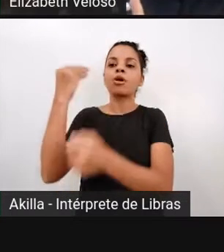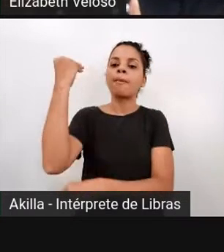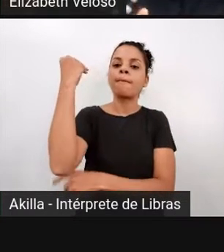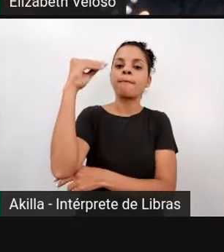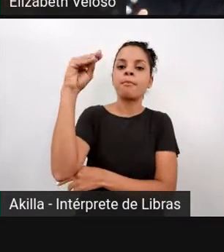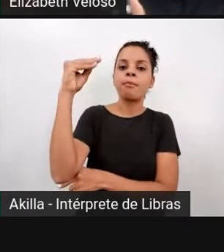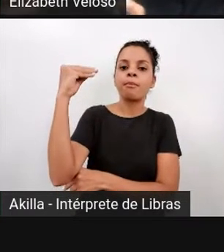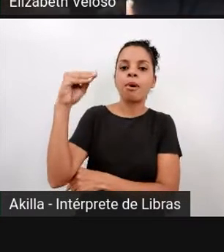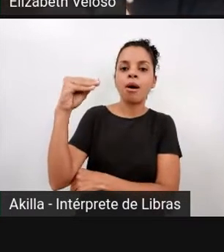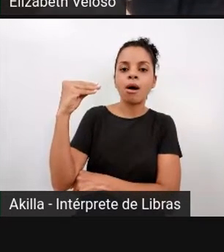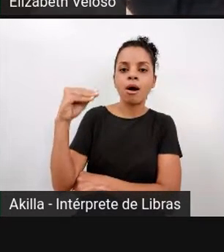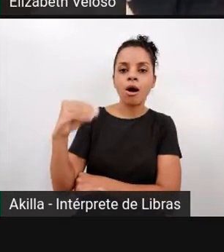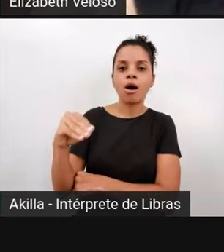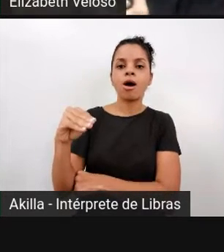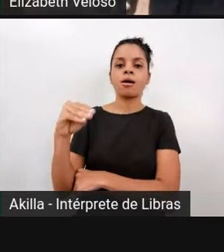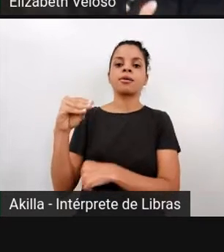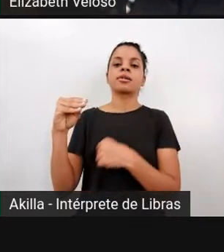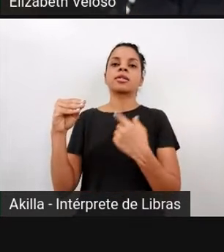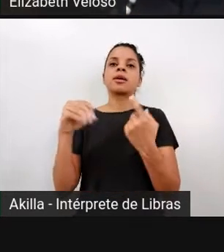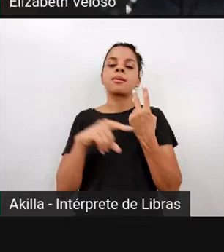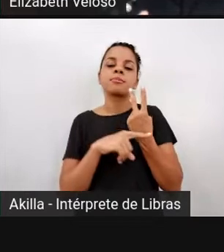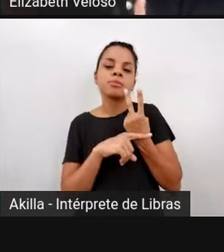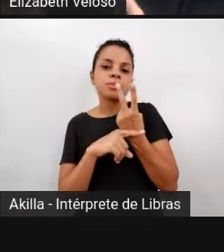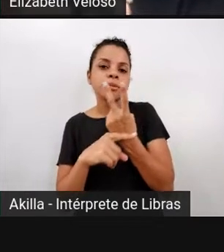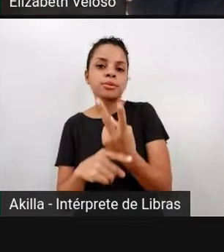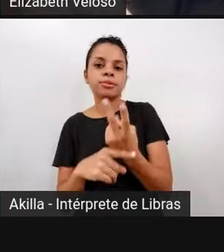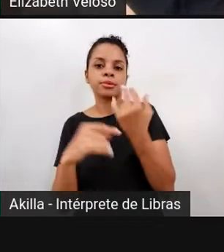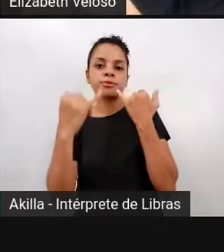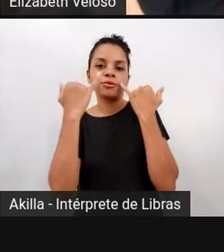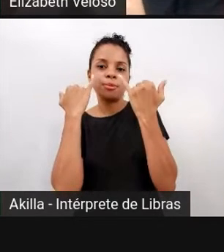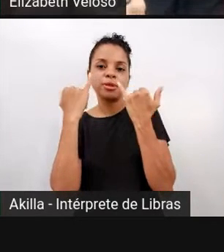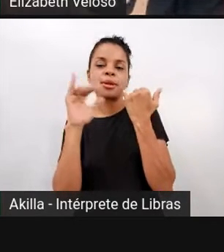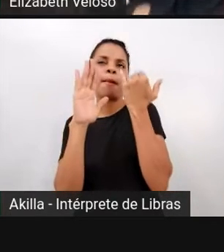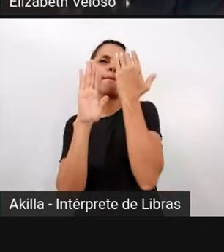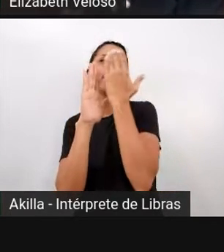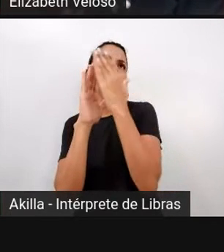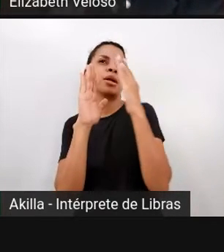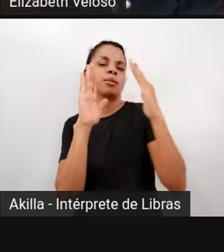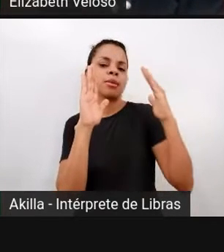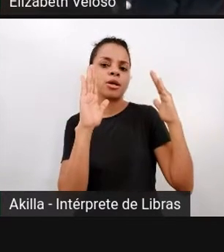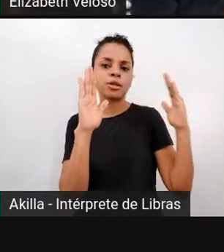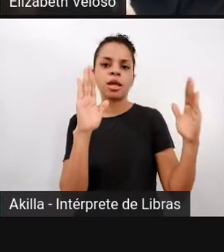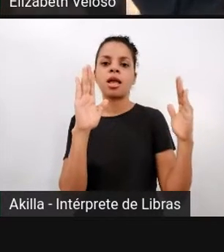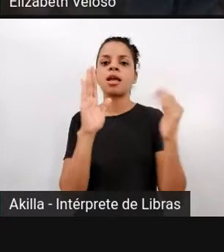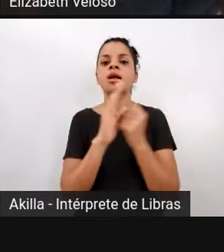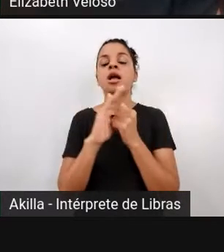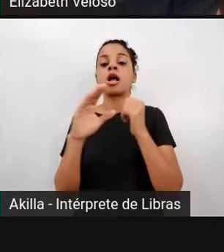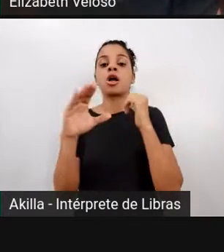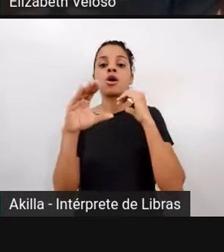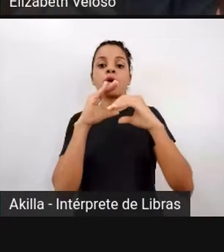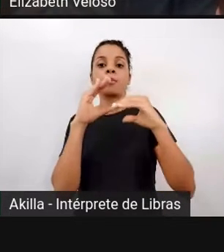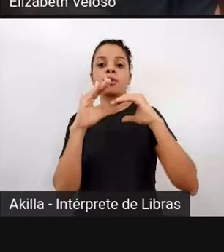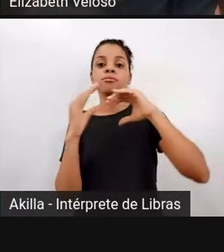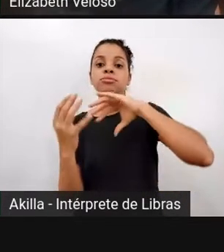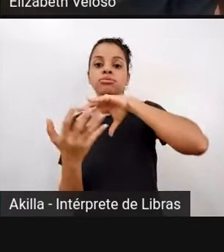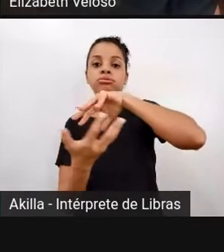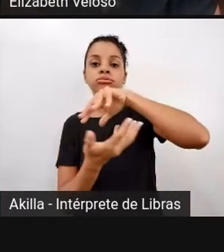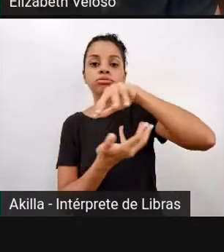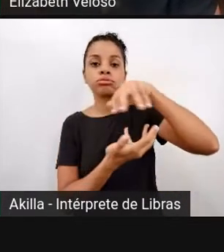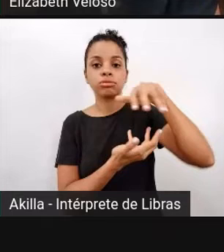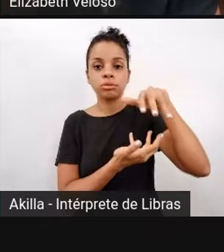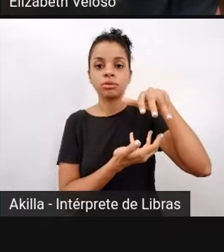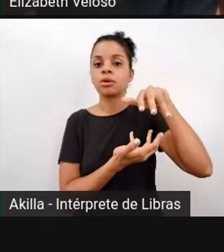de uma busca de uma informação, de uma grande biblioteca mundial, de uma comunicação verdadeiramente global, para o quê? Para uma